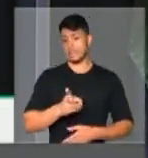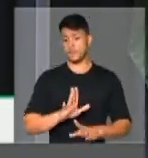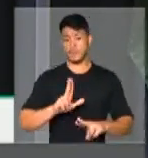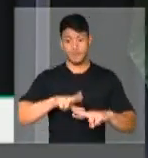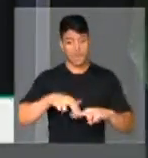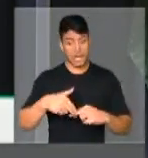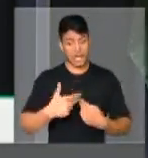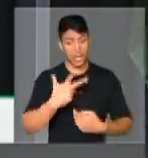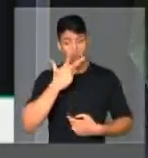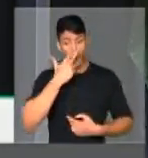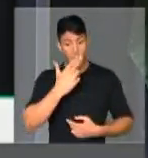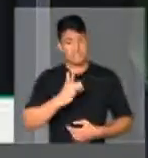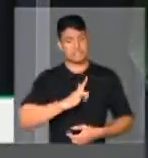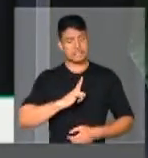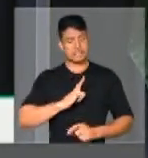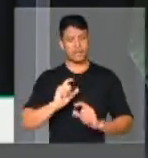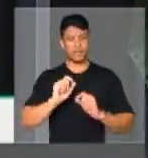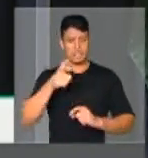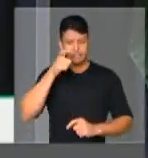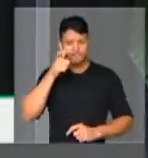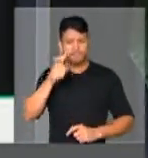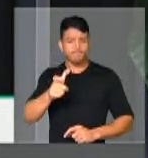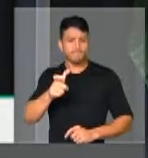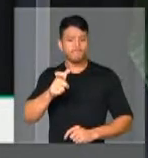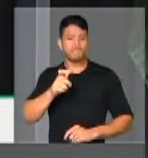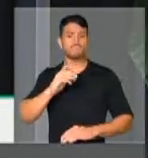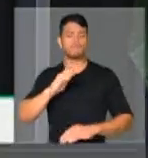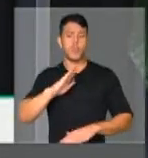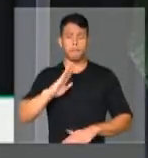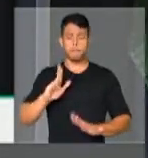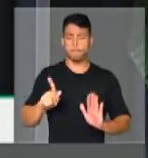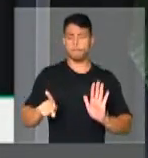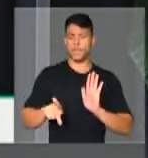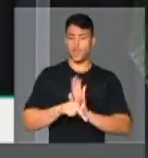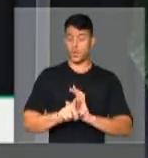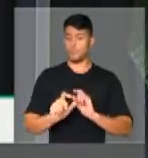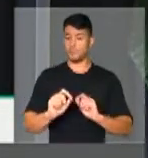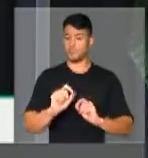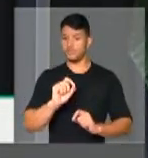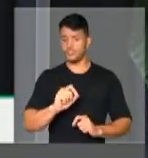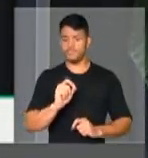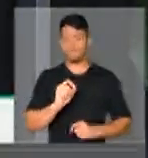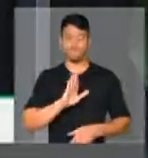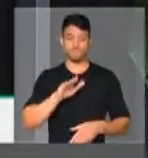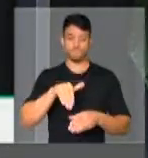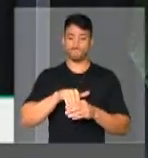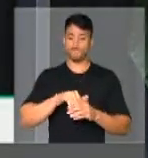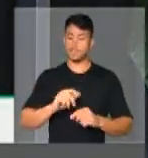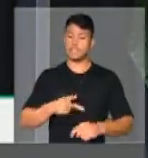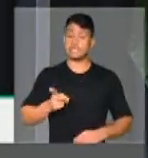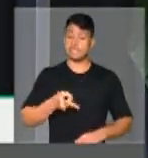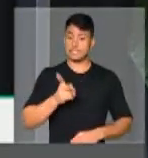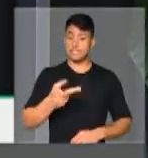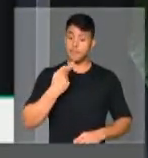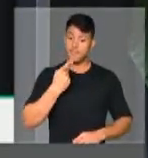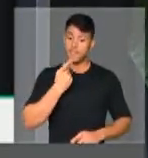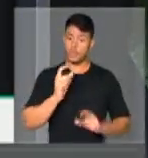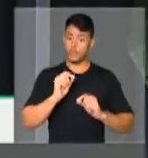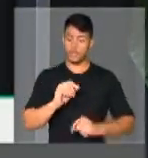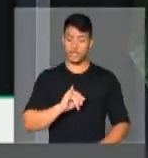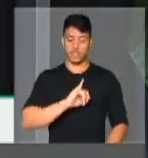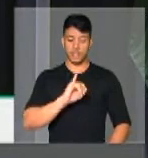eleitoreiro nessas profissões de fé, ele repete quase como um mantra o